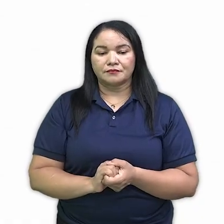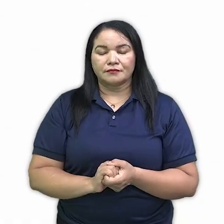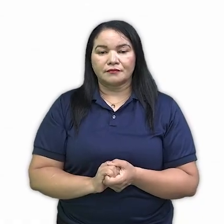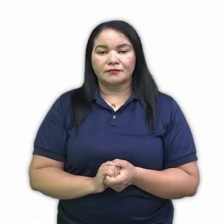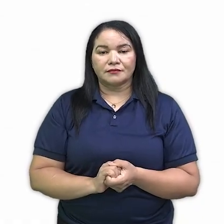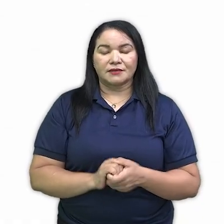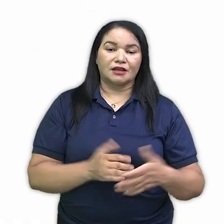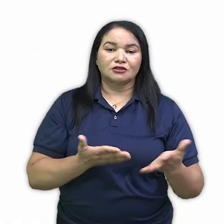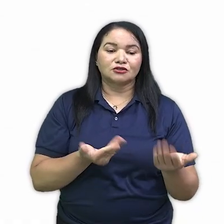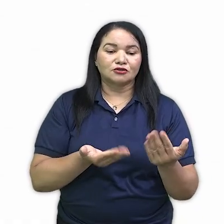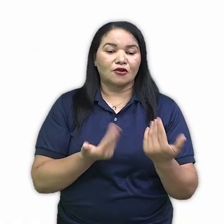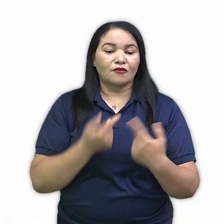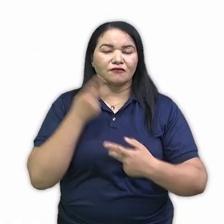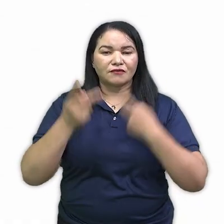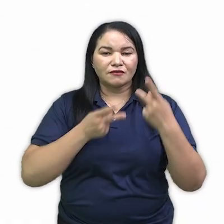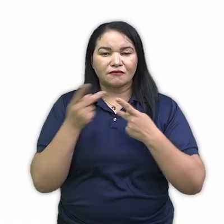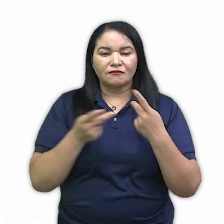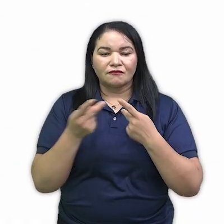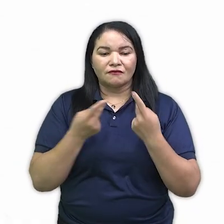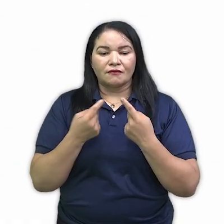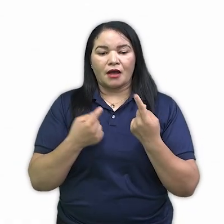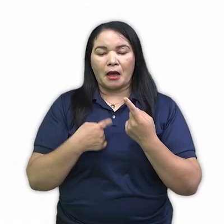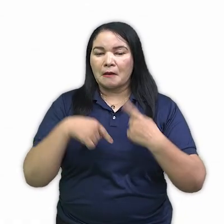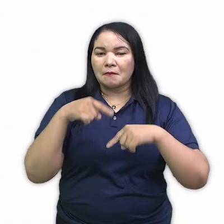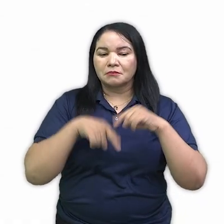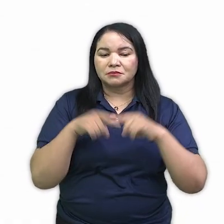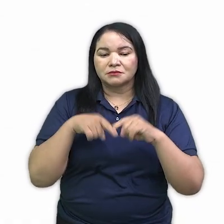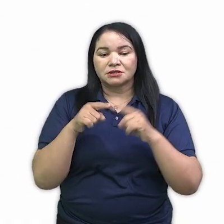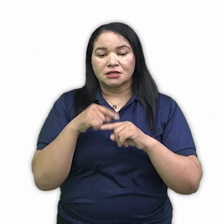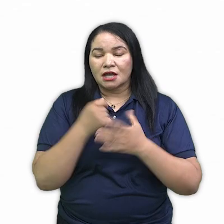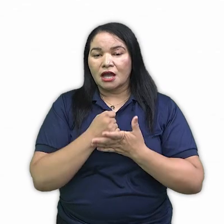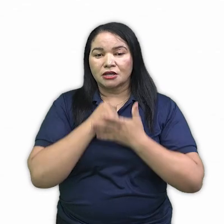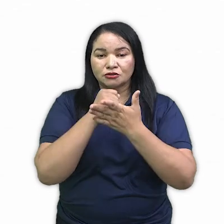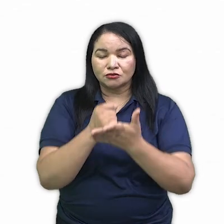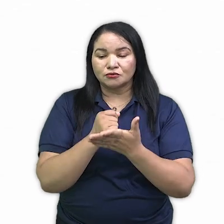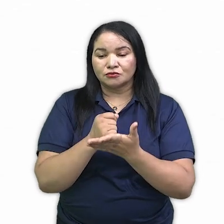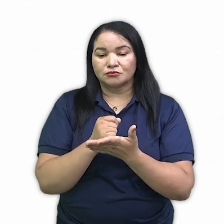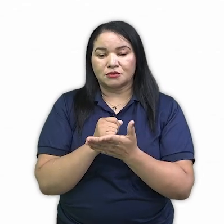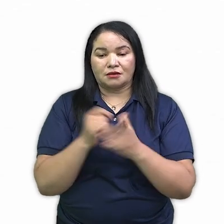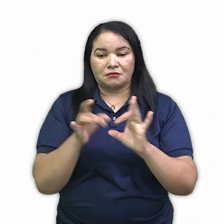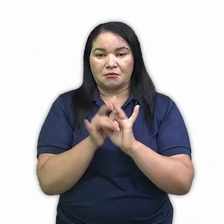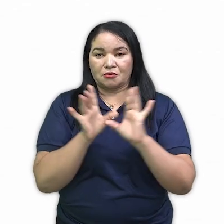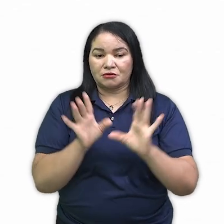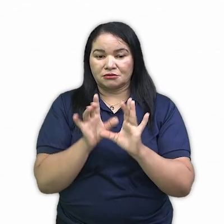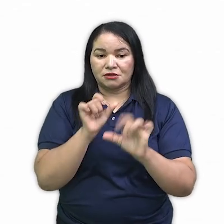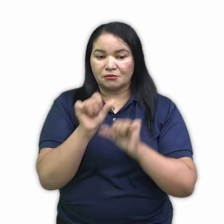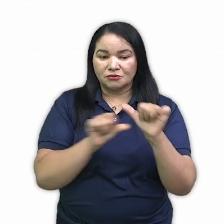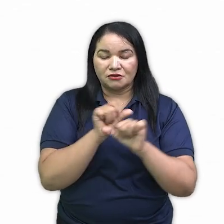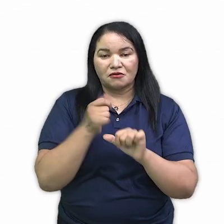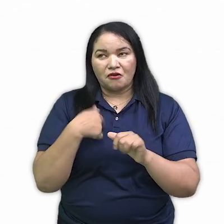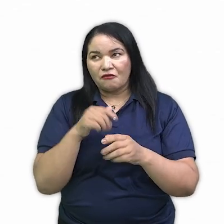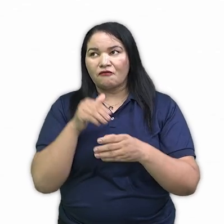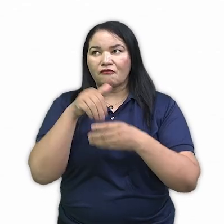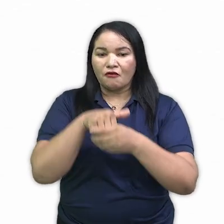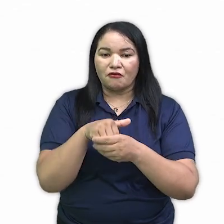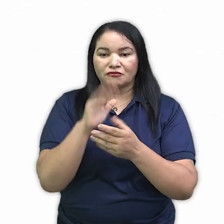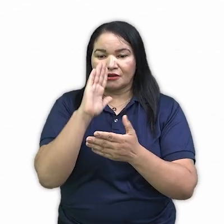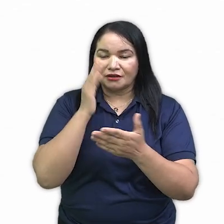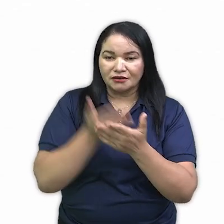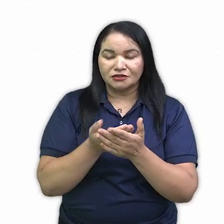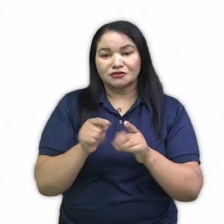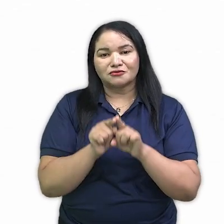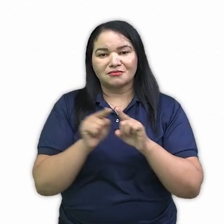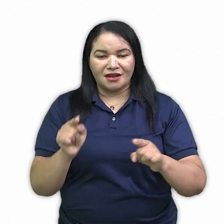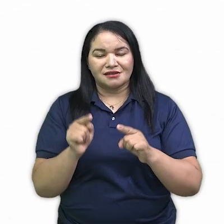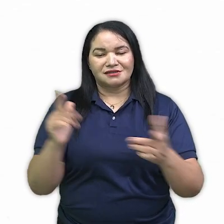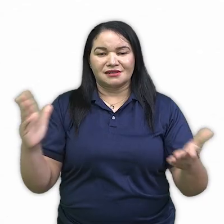ele não é uma ferramenta democrática suficiente para alcançar mudanças, tá? Eu voto, eu acredito nisso,